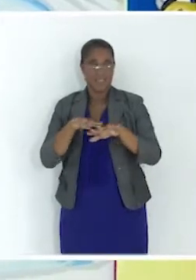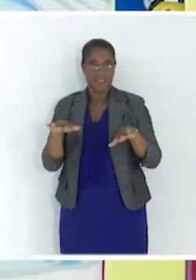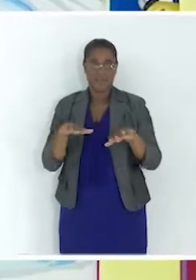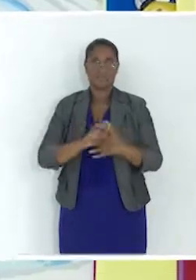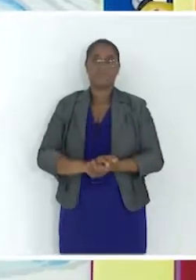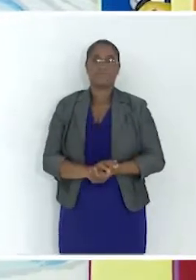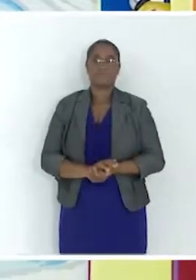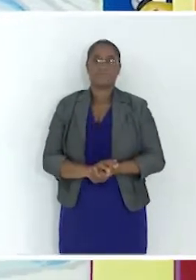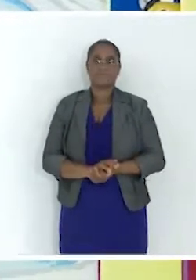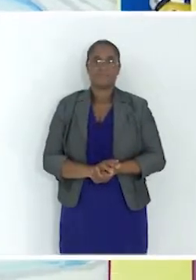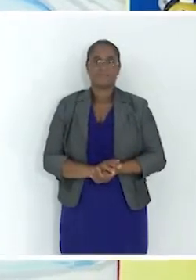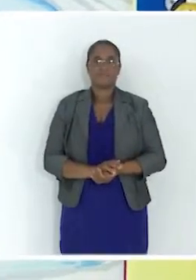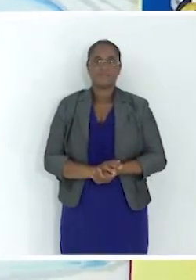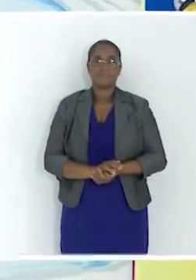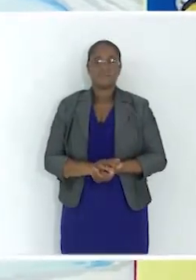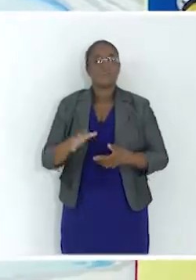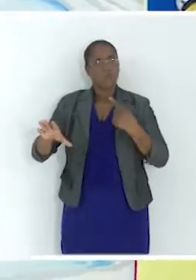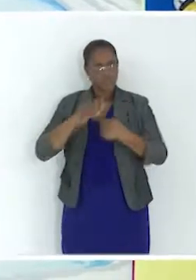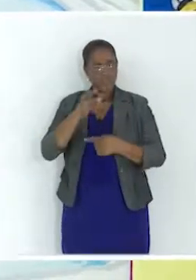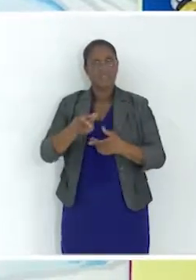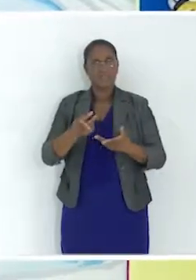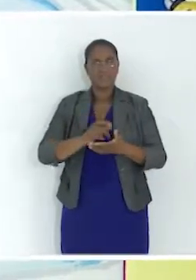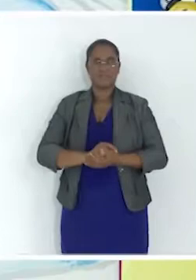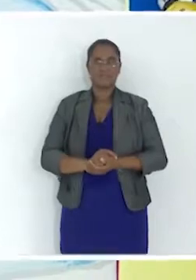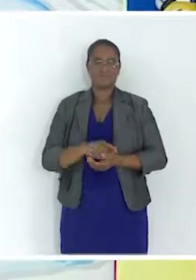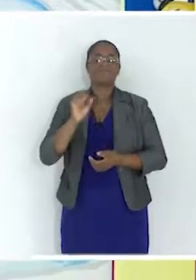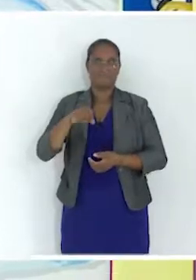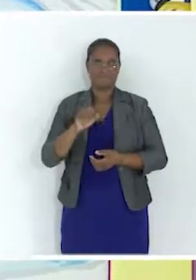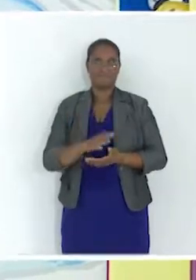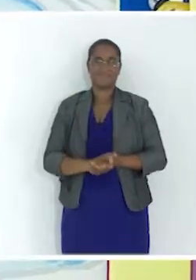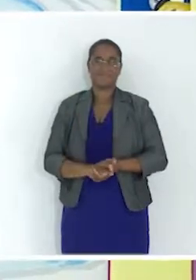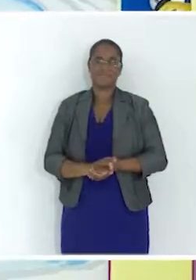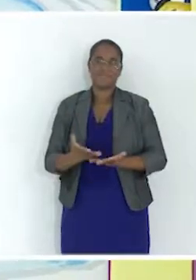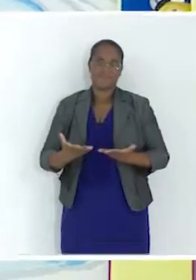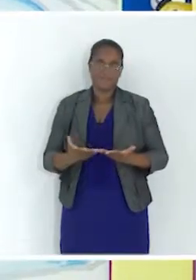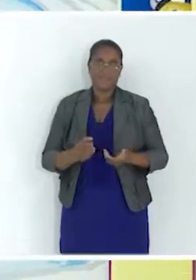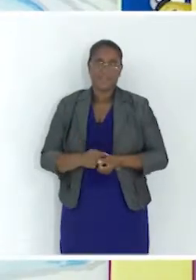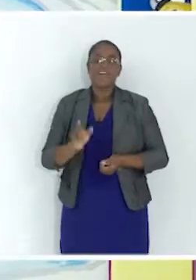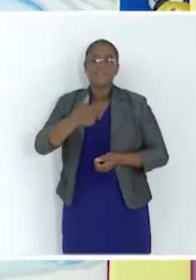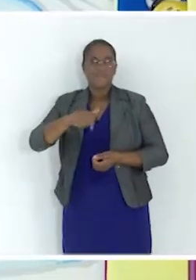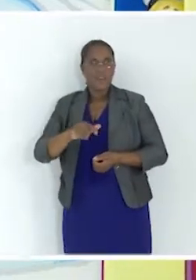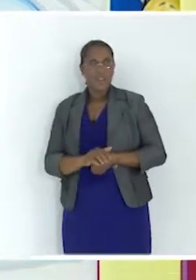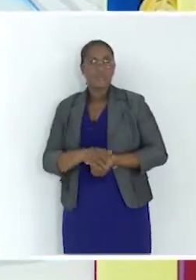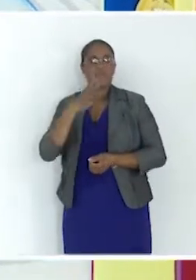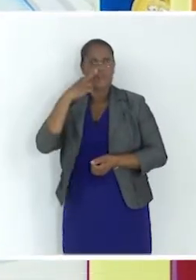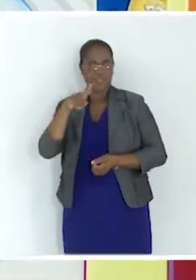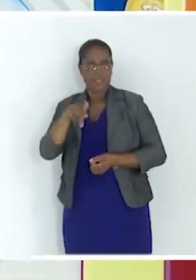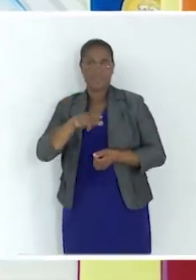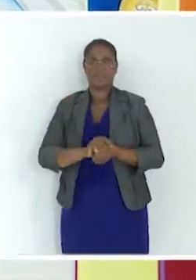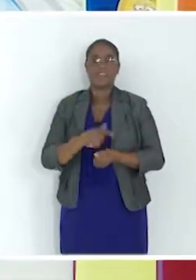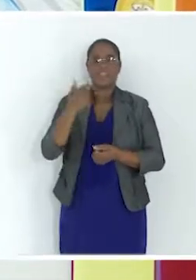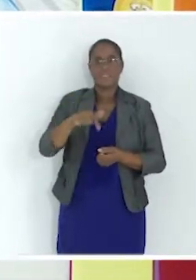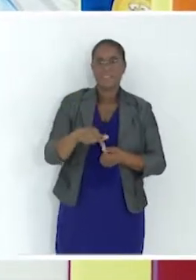Conseguiram? Claro que sim. Então, vamos ver. Temos vara,